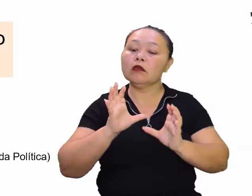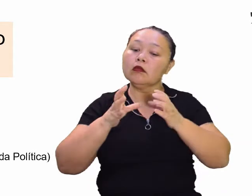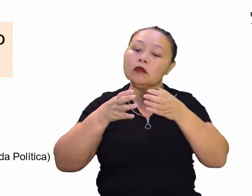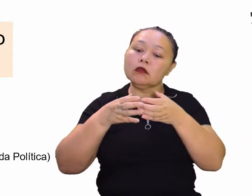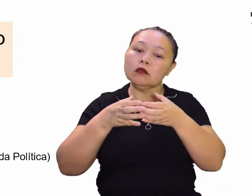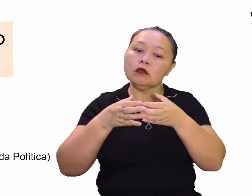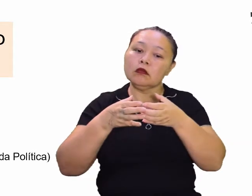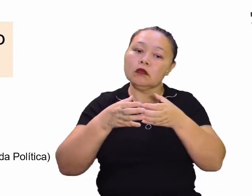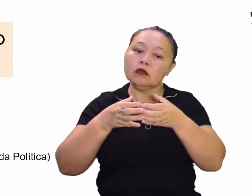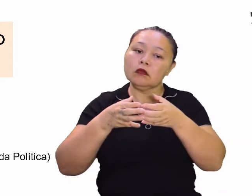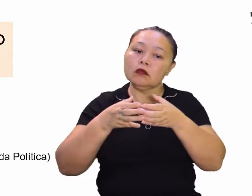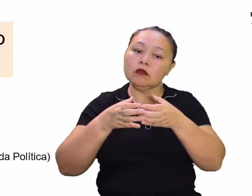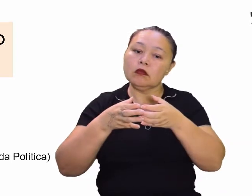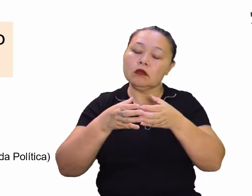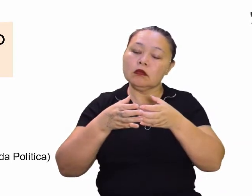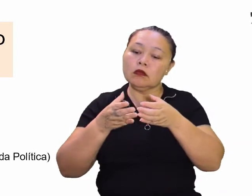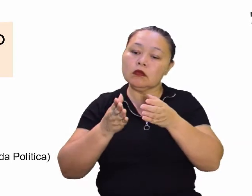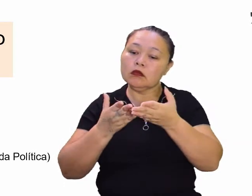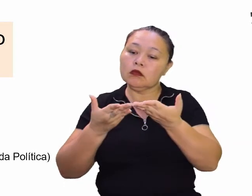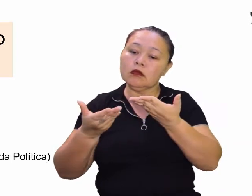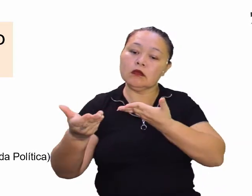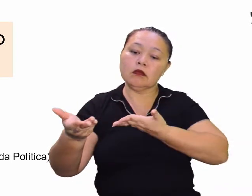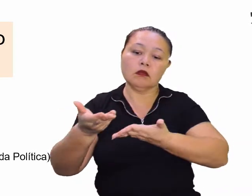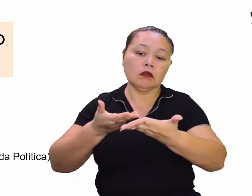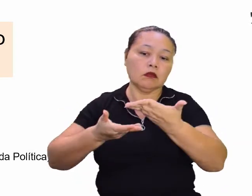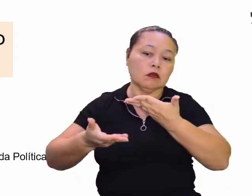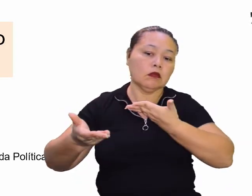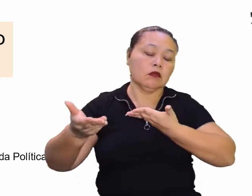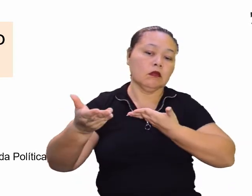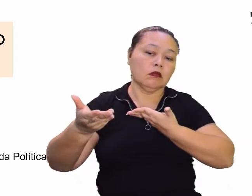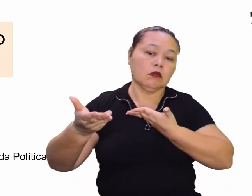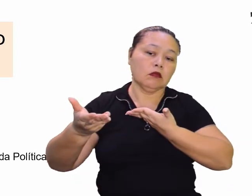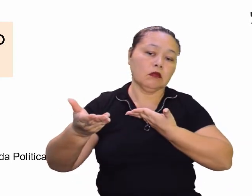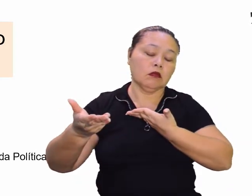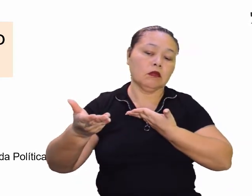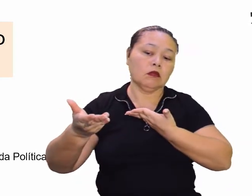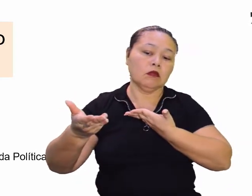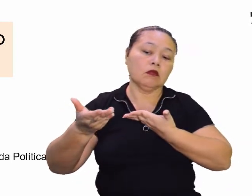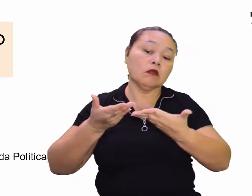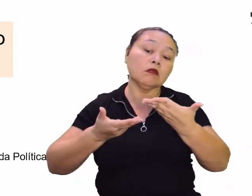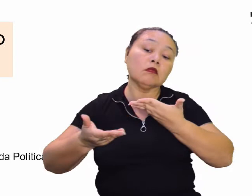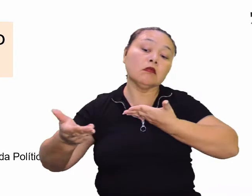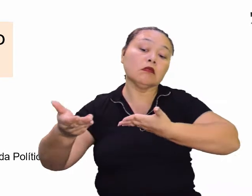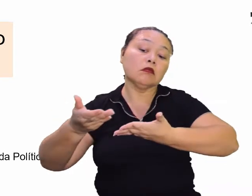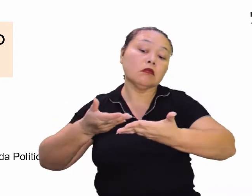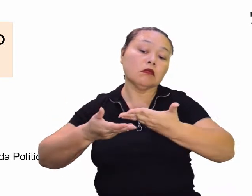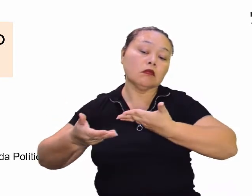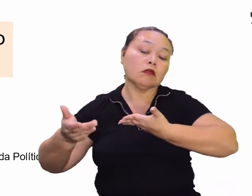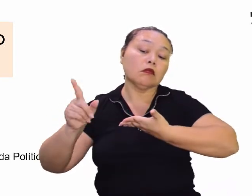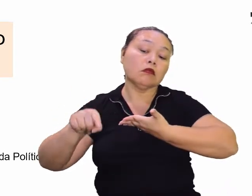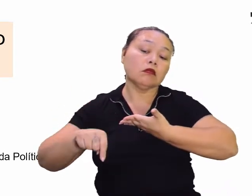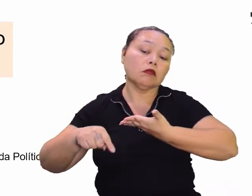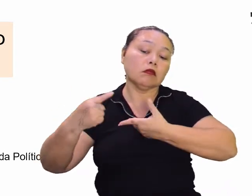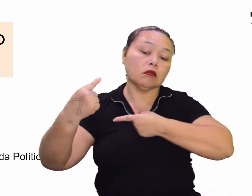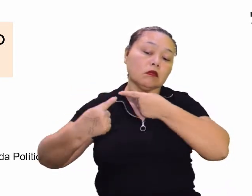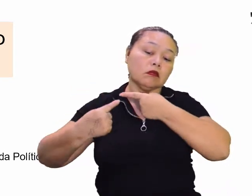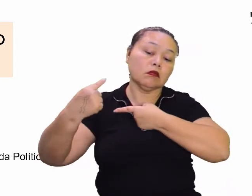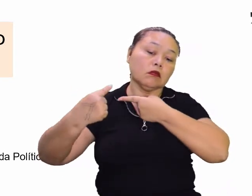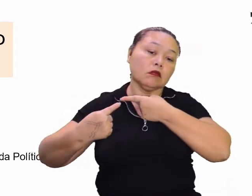grupo de cooperação. Que cooperação é essa?